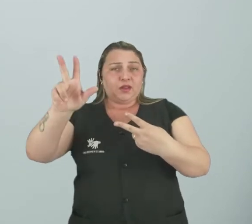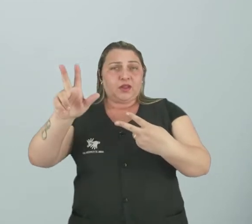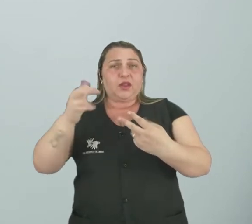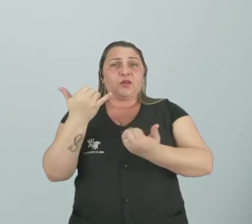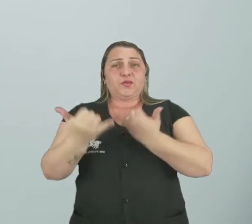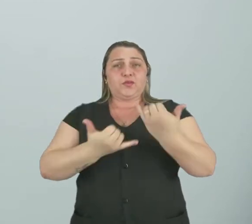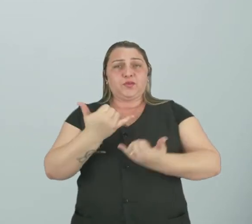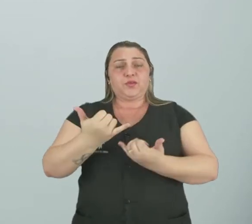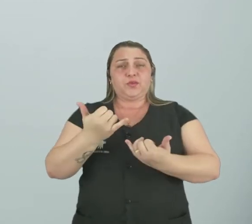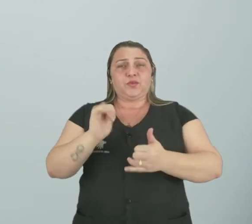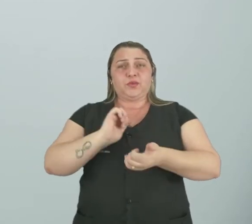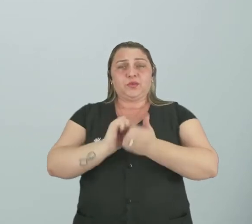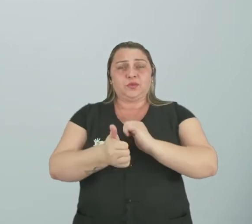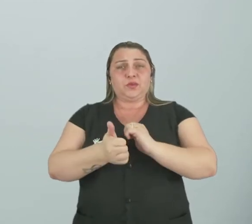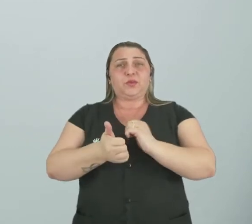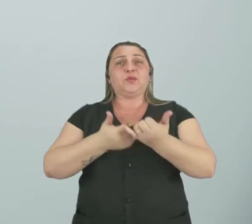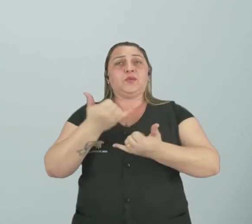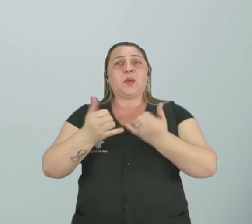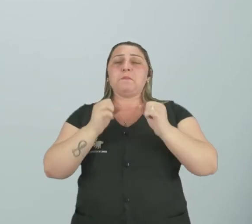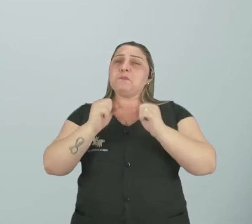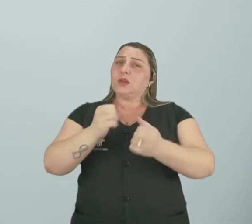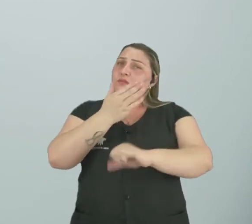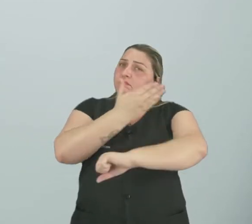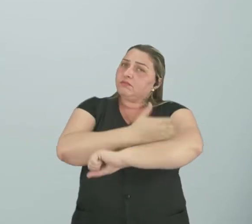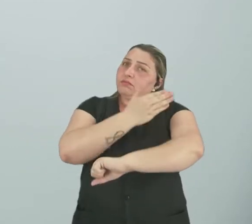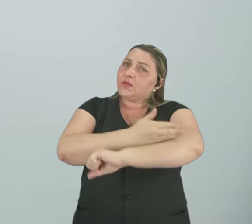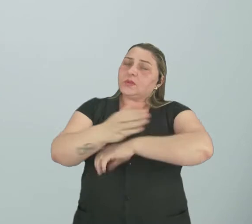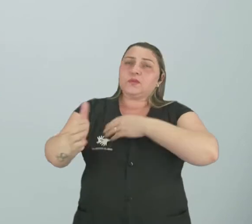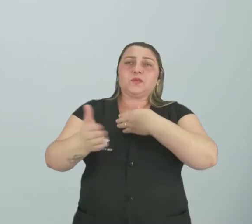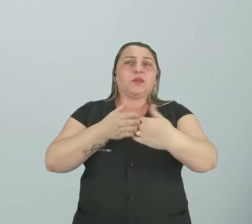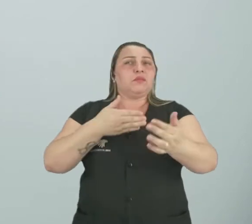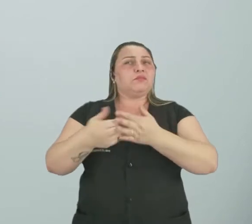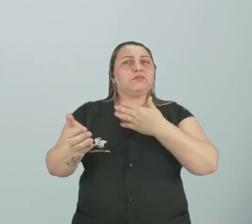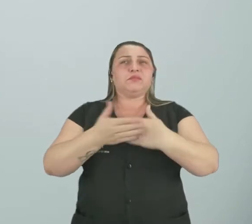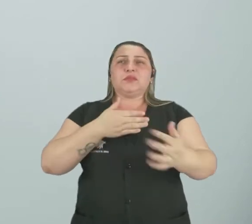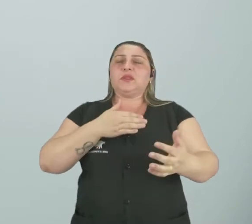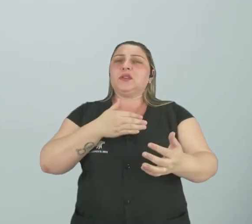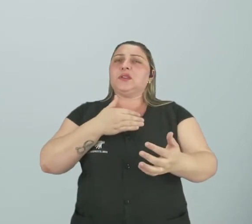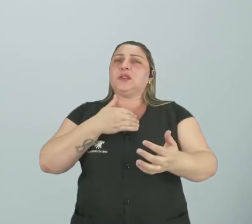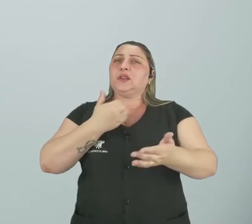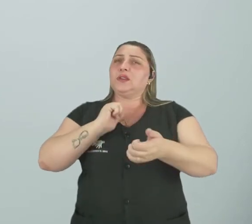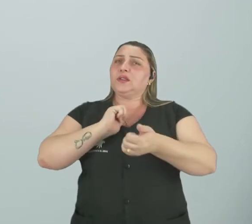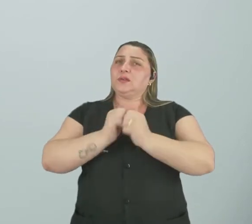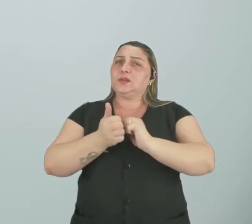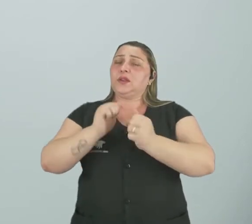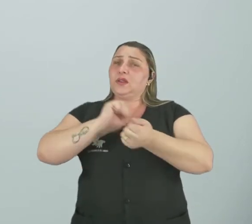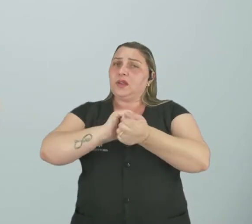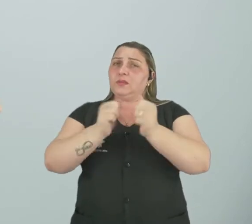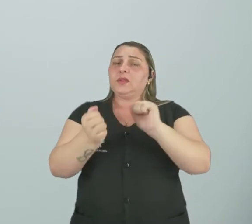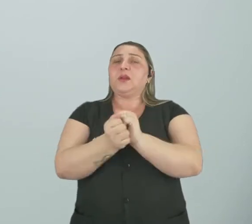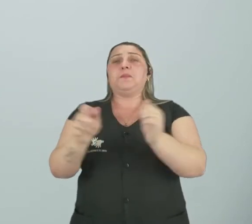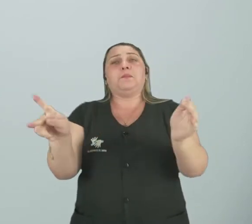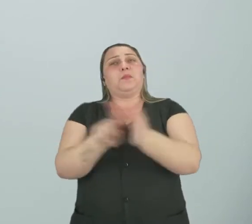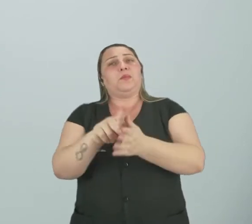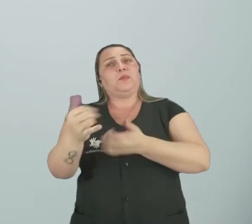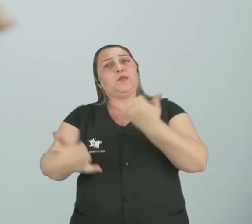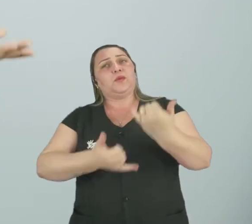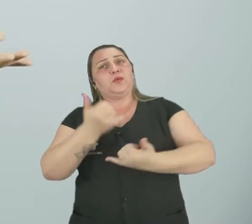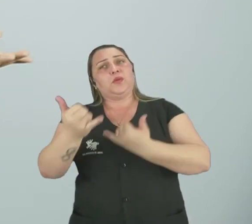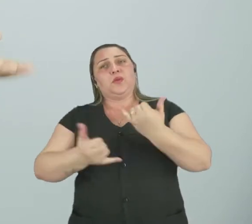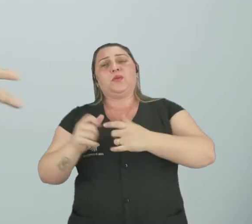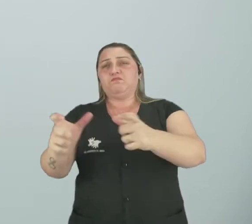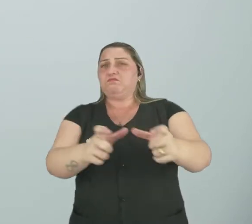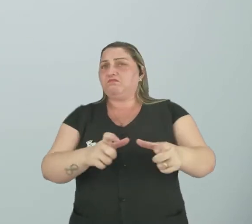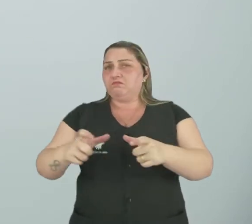né, de jogos e esportes. Os jogos, vocês podem praticar qualquer esporte, adaptando para o jogo, em